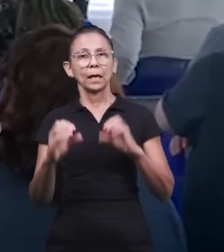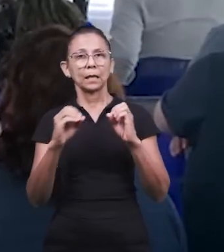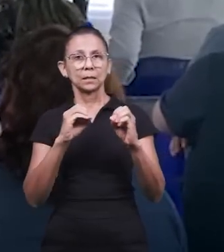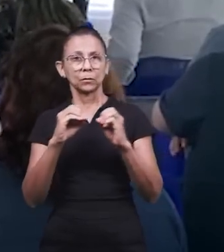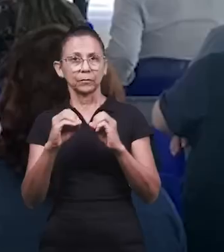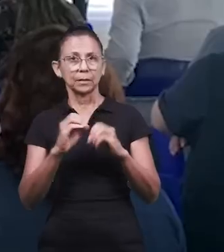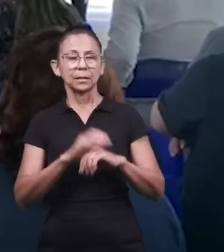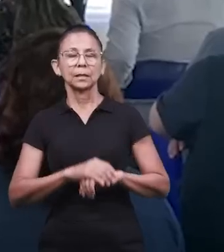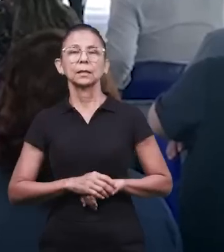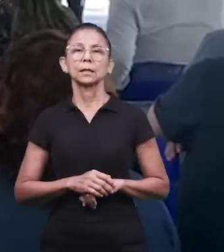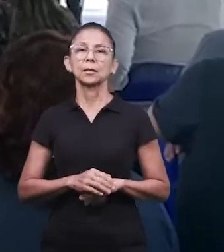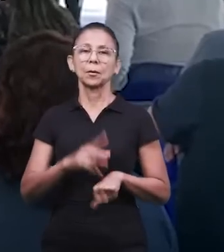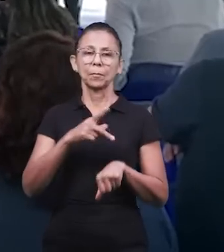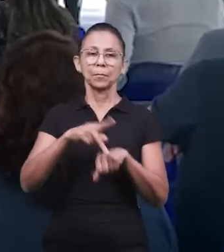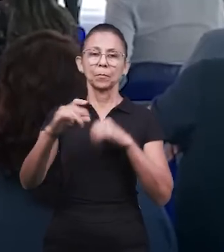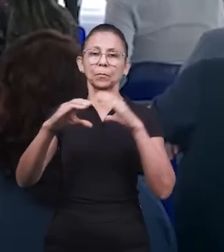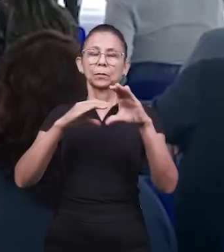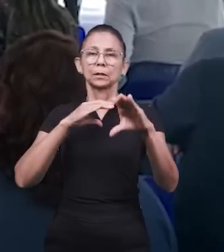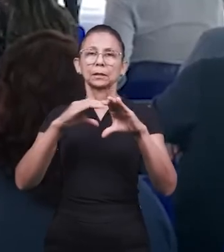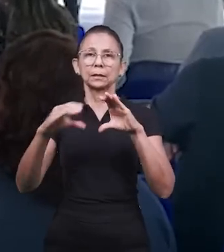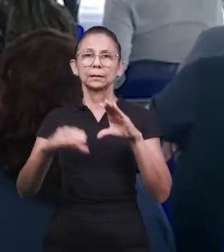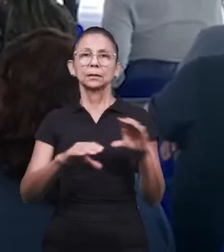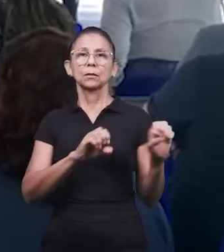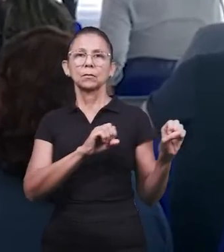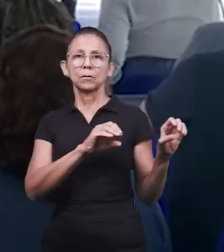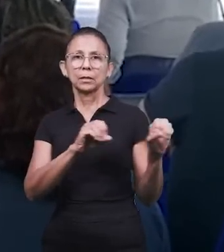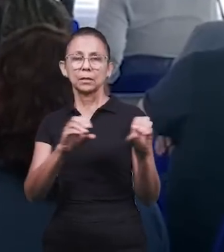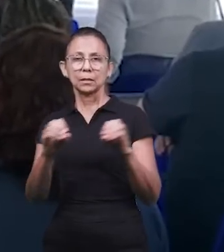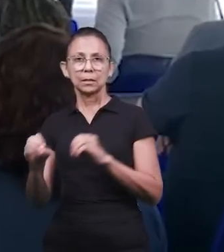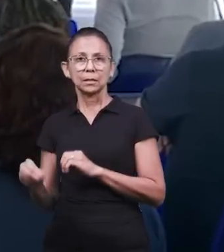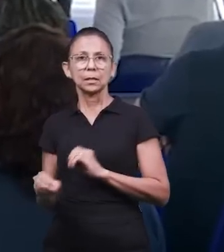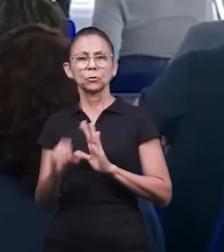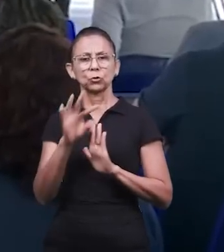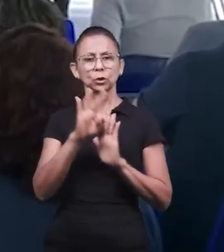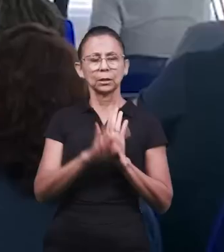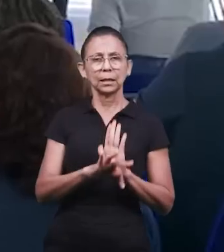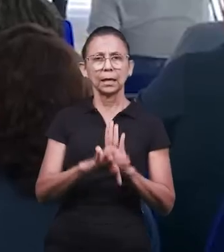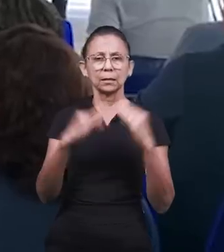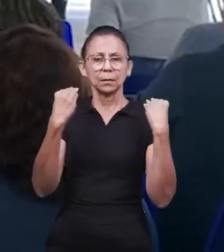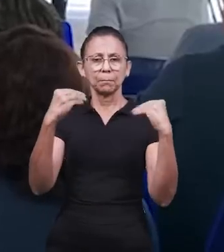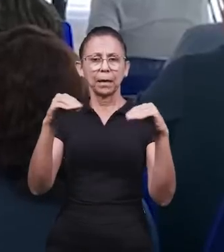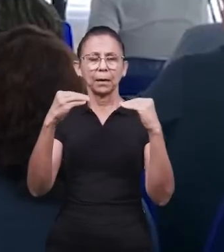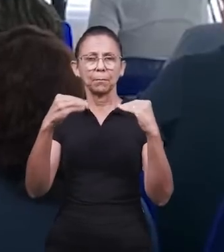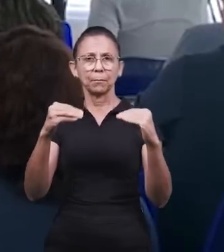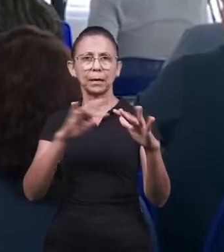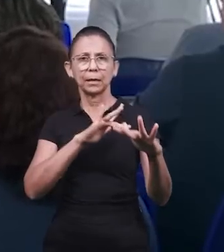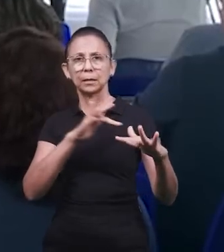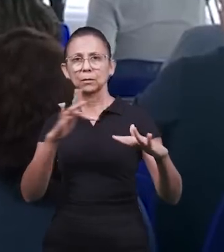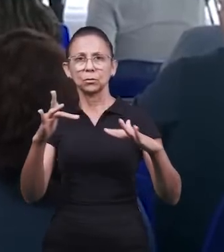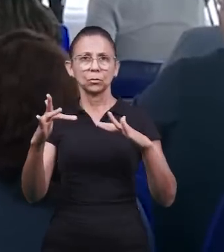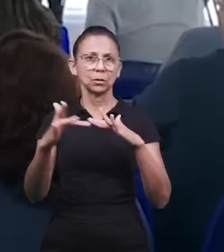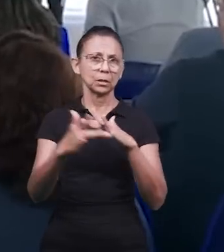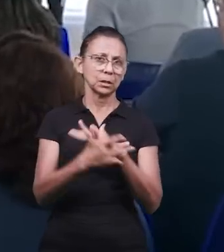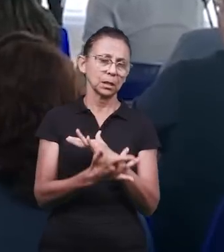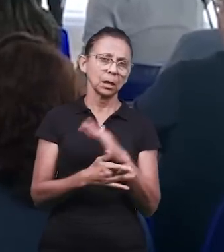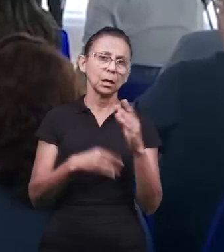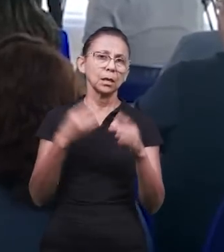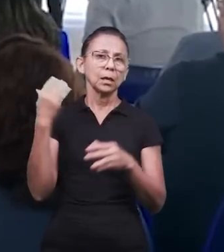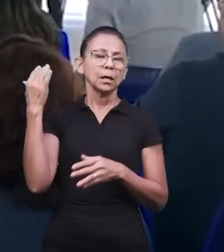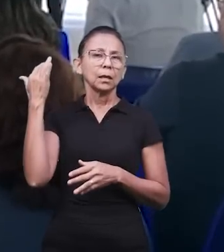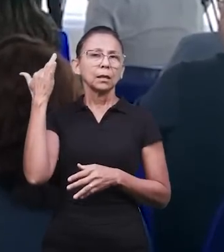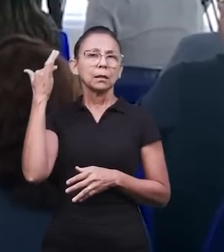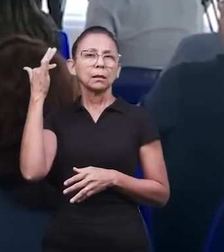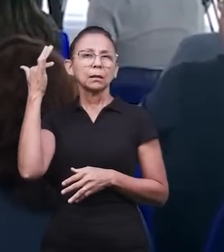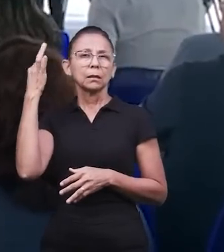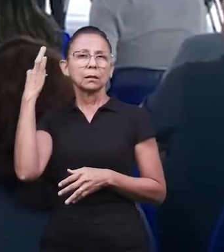prática sobre comunicação abrangeu ensinos sobre a elaboração de textos para o site e para as redes sociais, noções gerais de teoria da